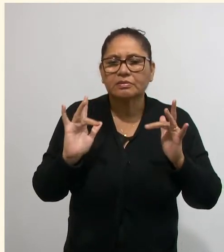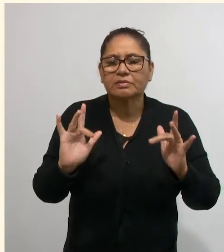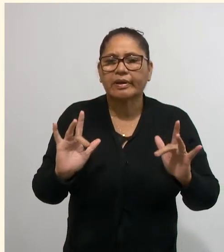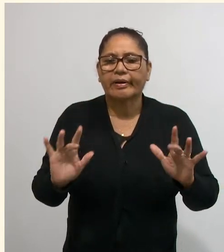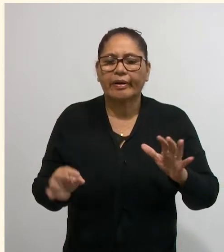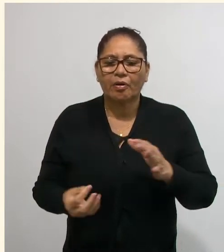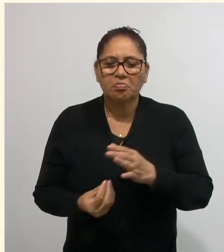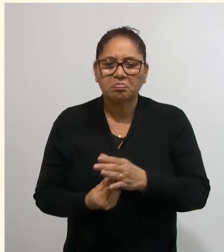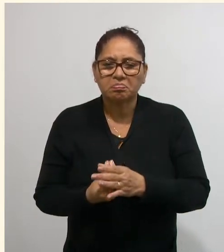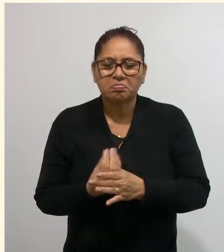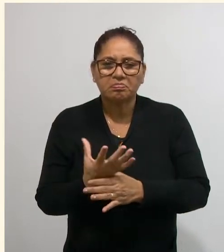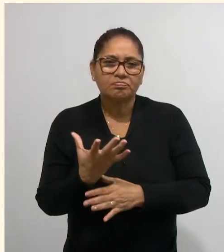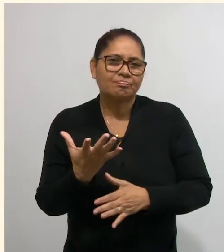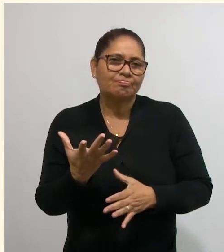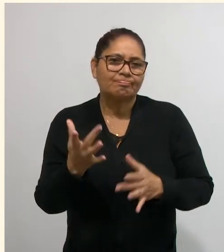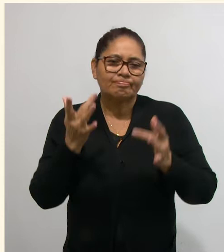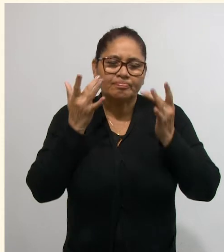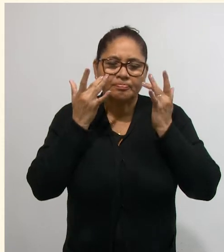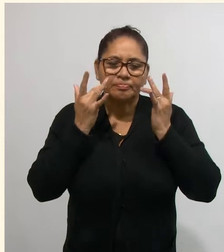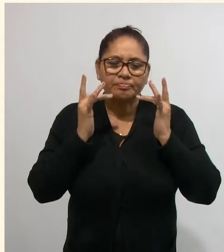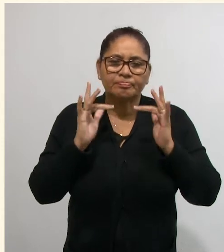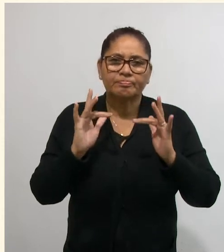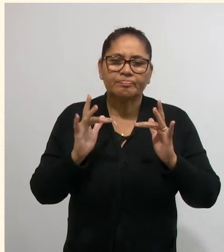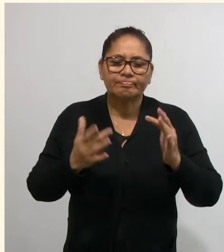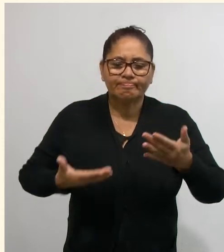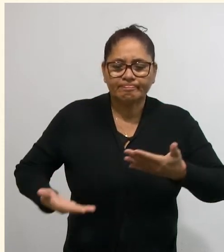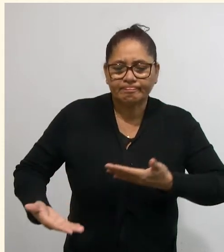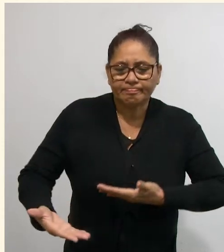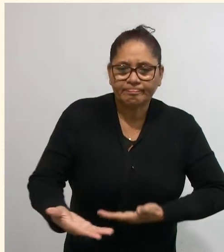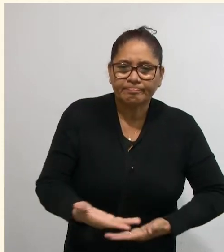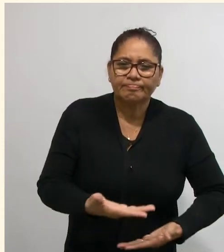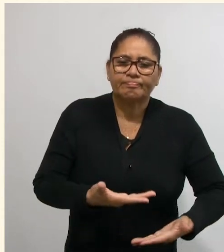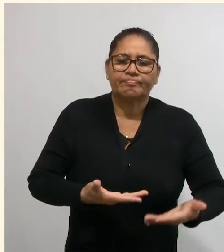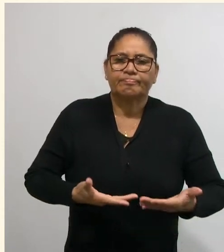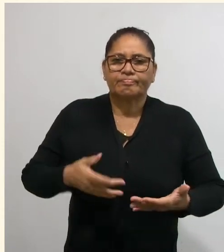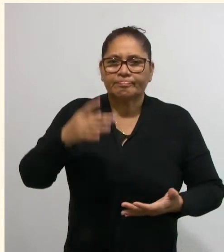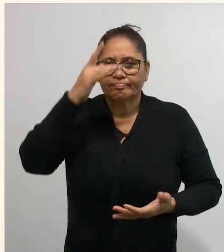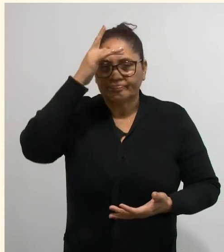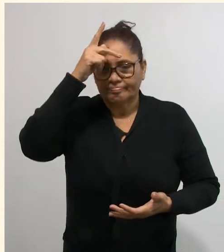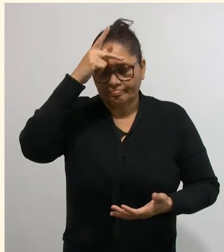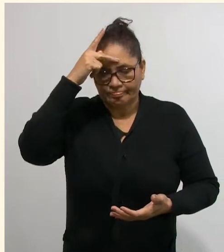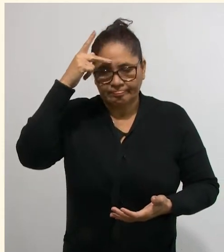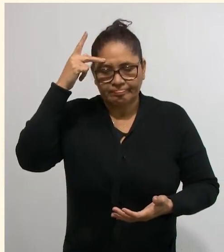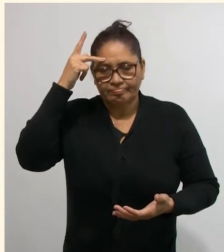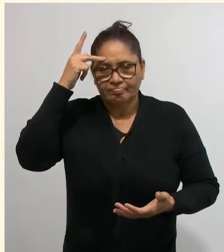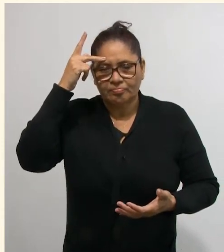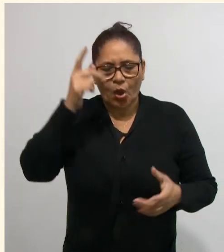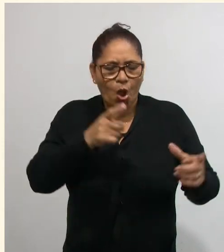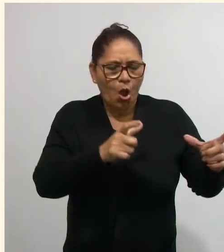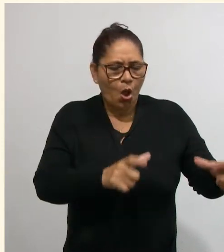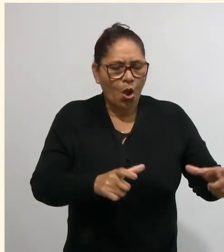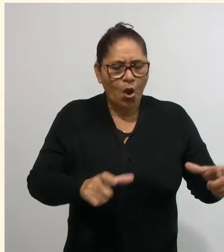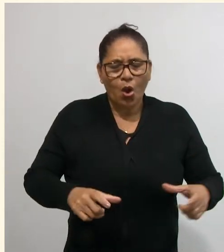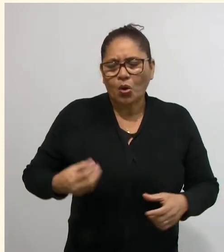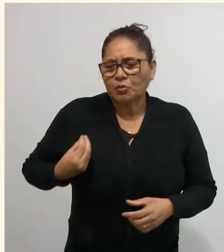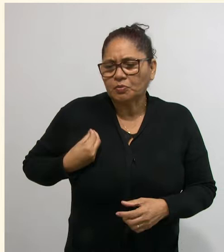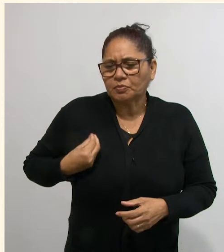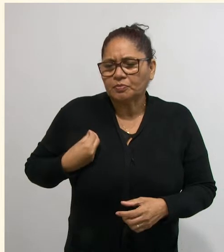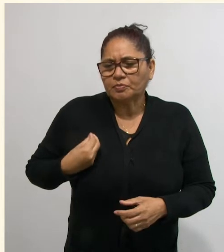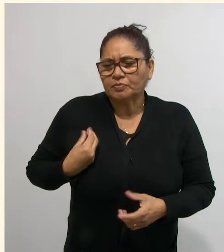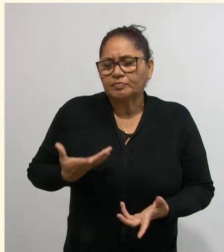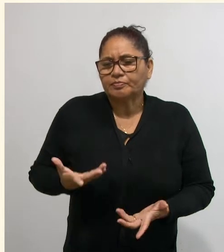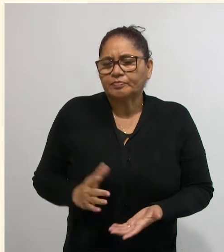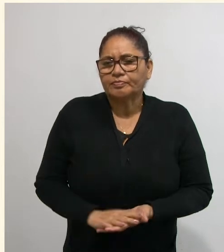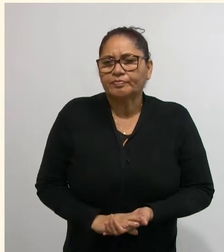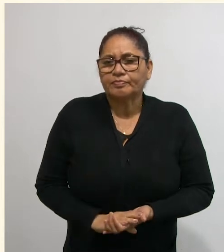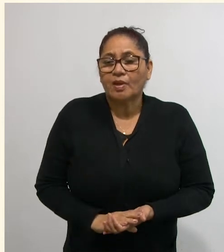surge naturalmente de quê? Da interação entre as pessoas e com o meio em que ela vive, né? As pessoas vivem em um